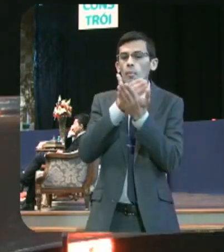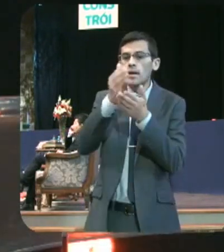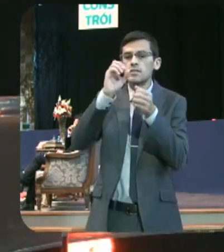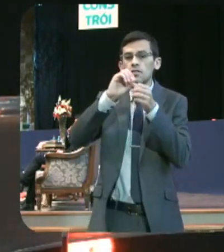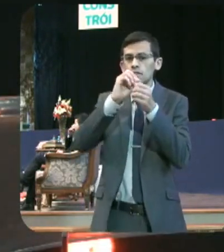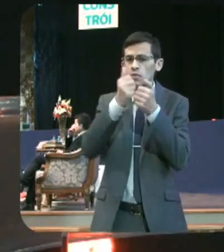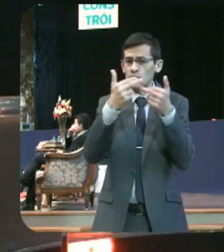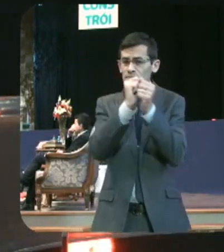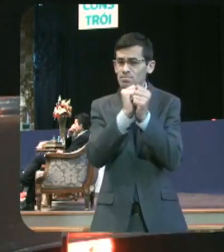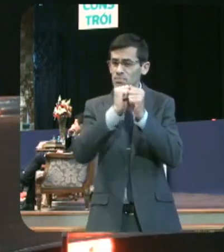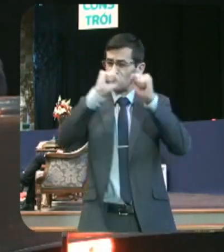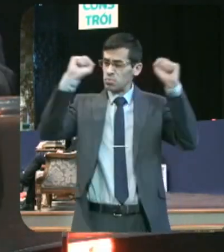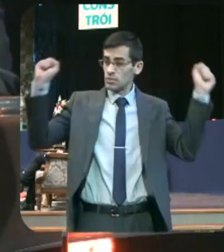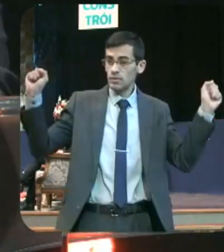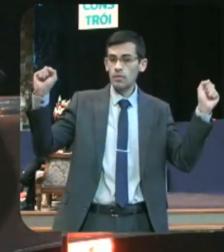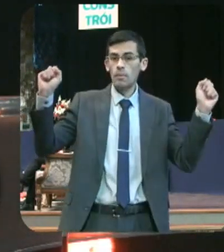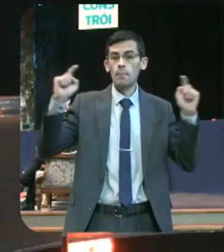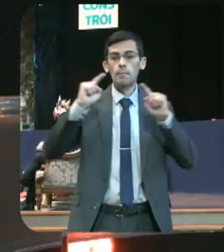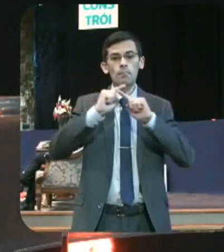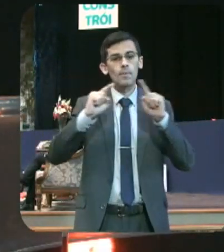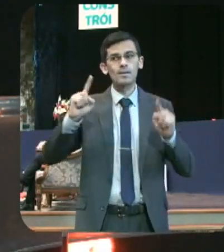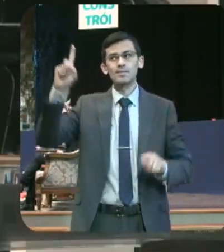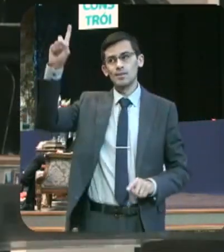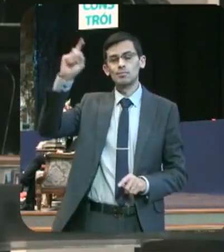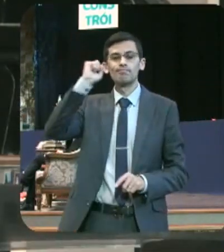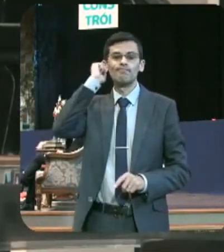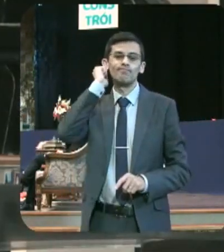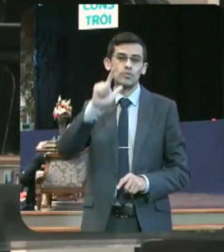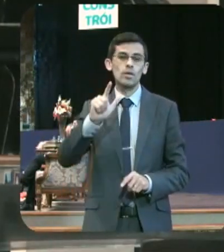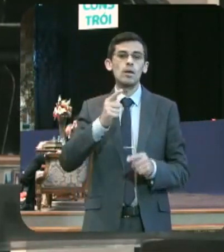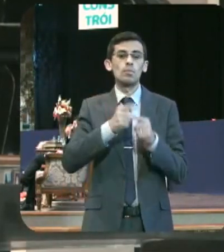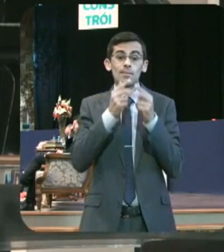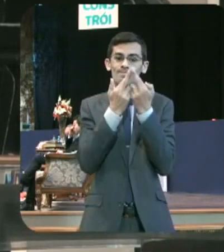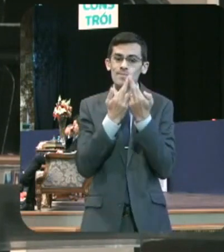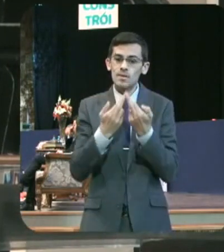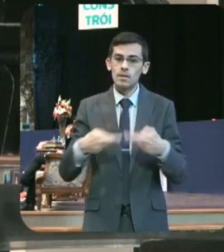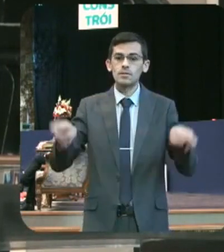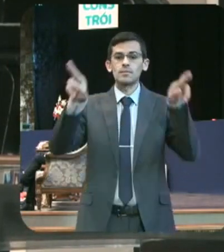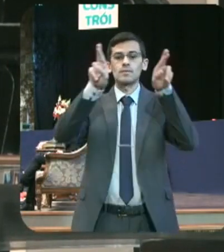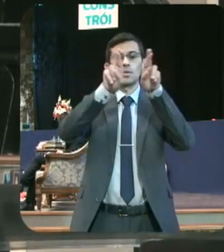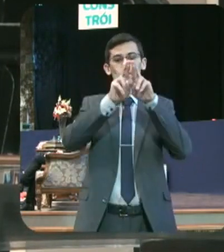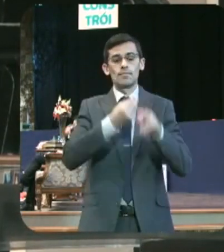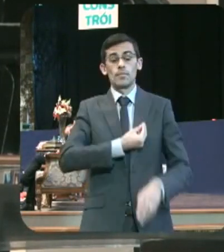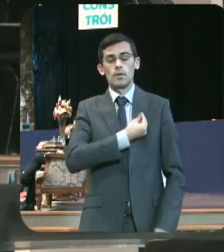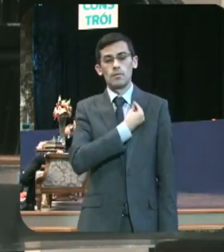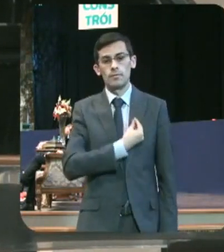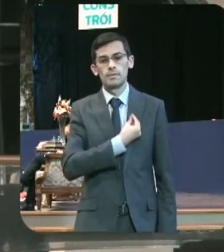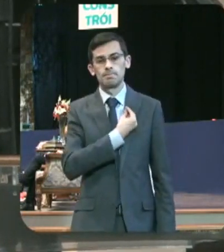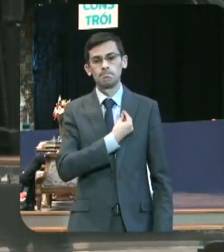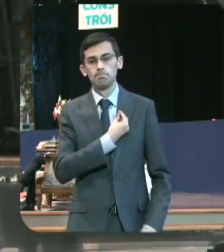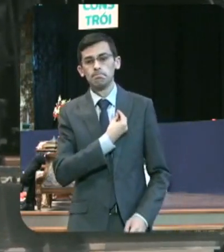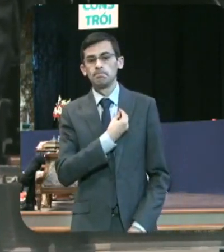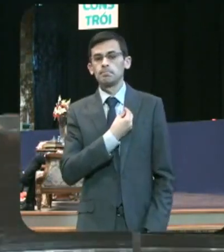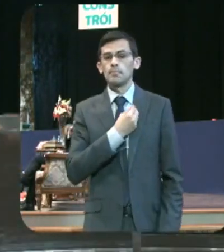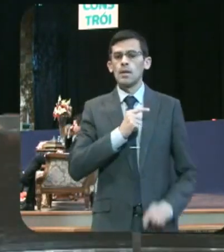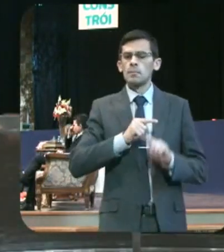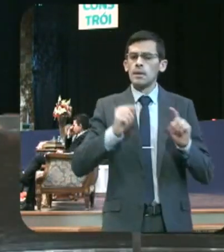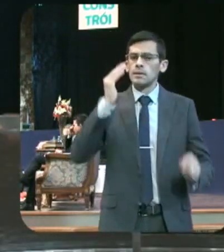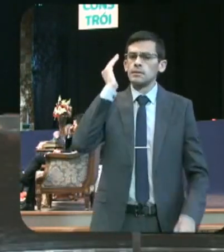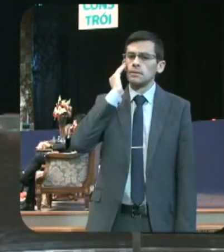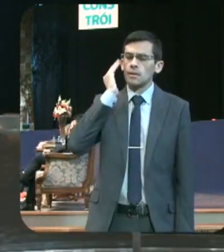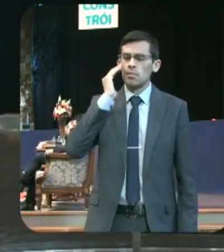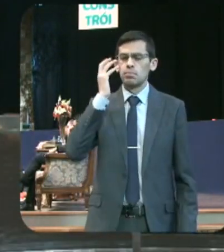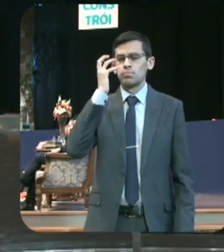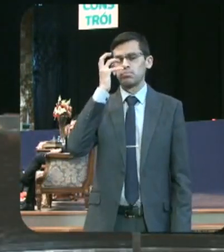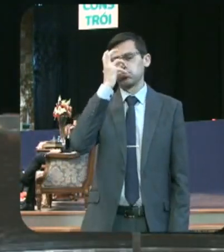o impossível, que é uma obra de restauração. E sabe, o